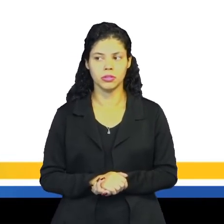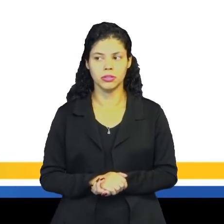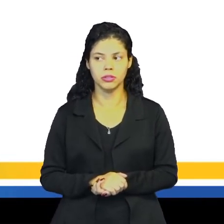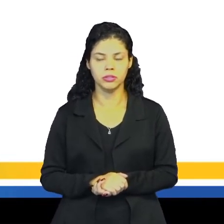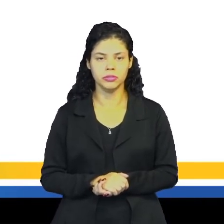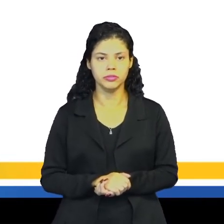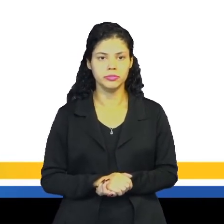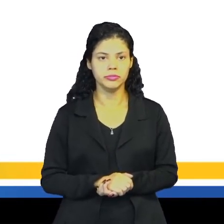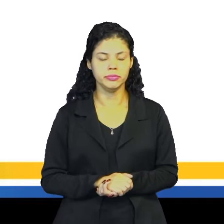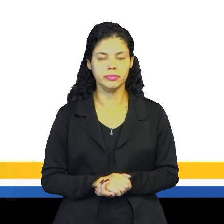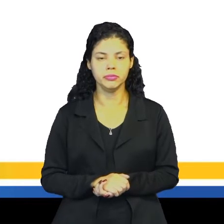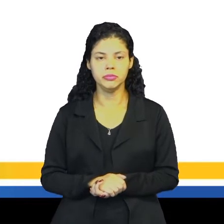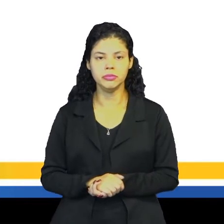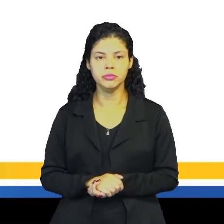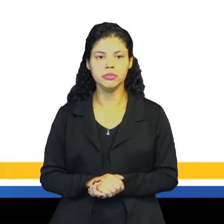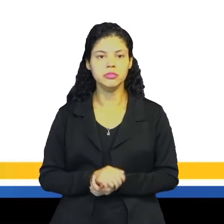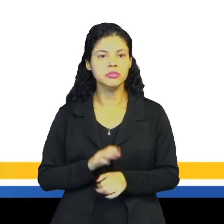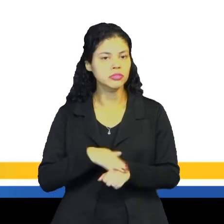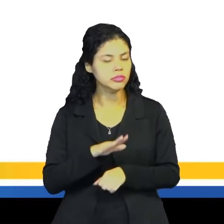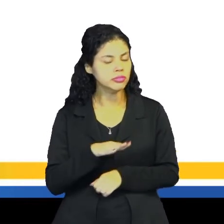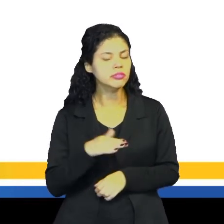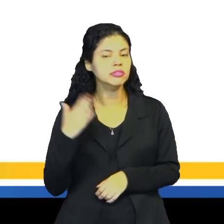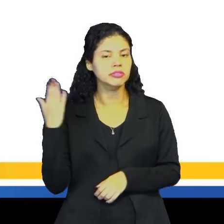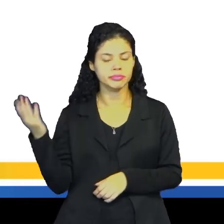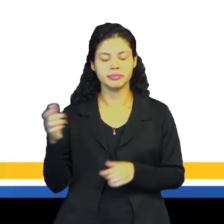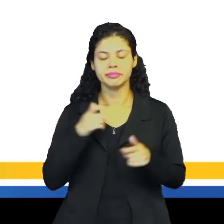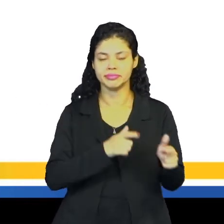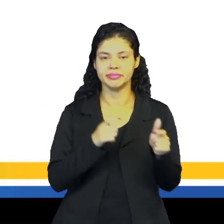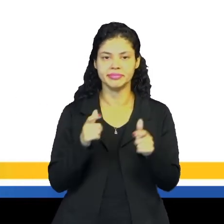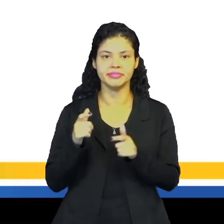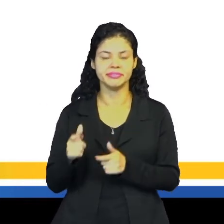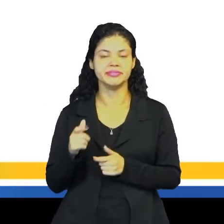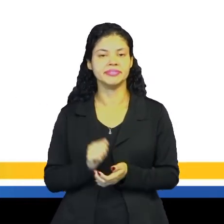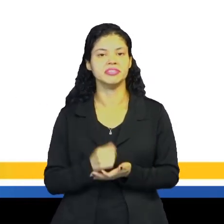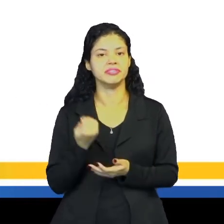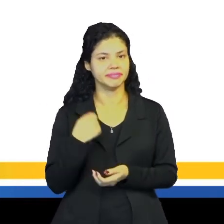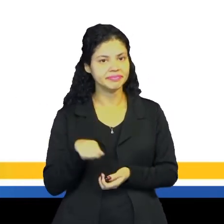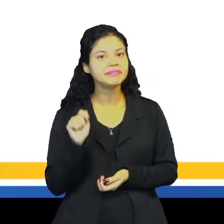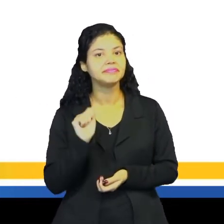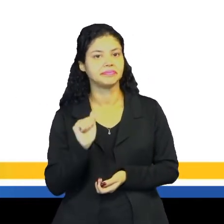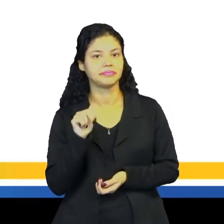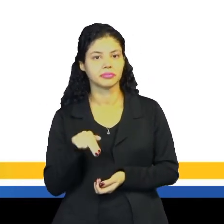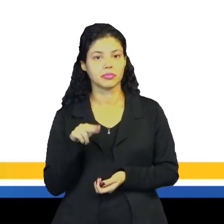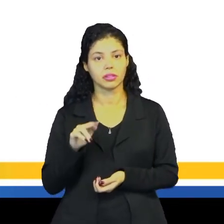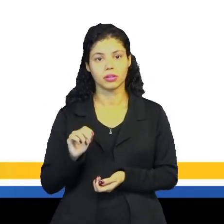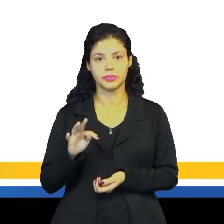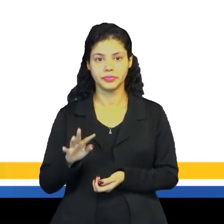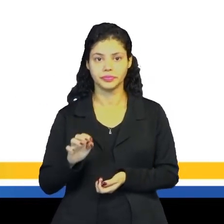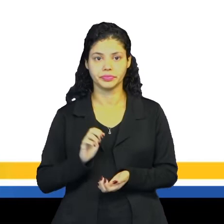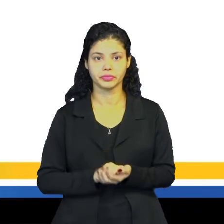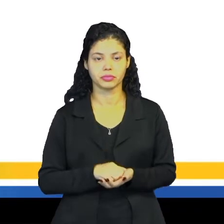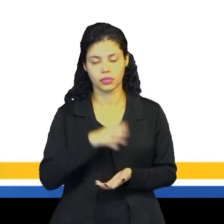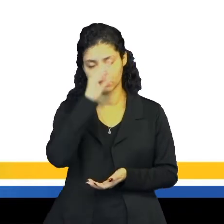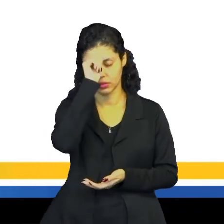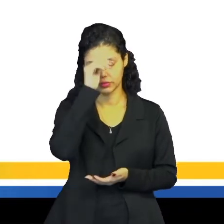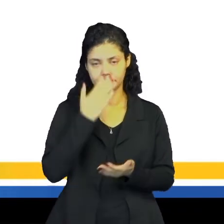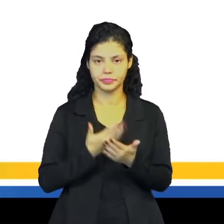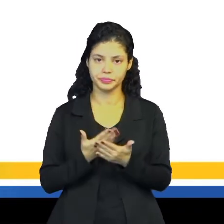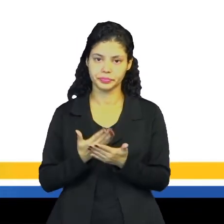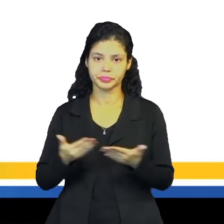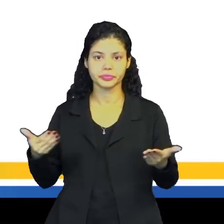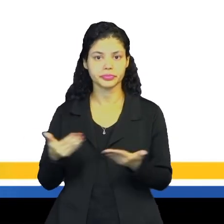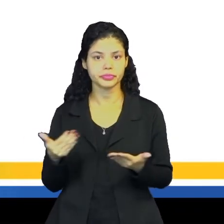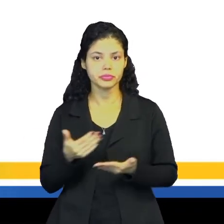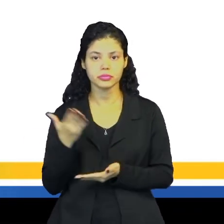More prepositions, nós temos mais preposições de lugar, né? Sem ser o in, on e with, que nós aprendemos na aula de